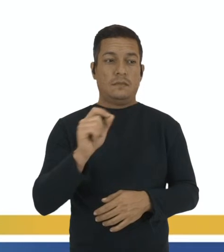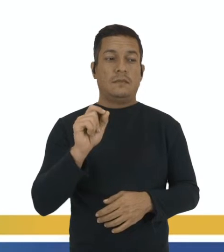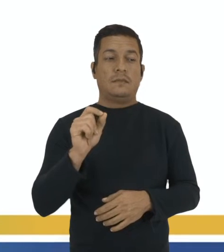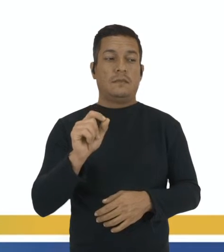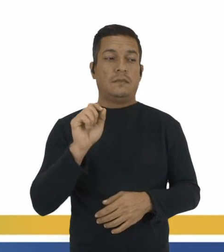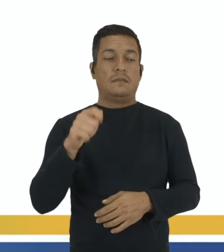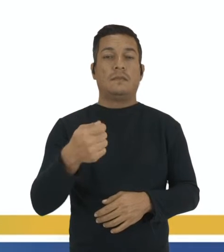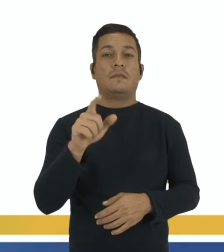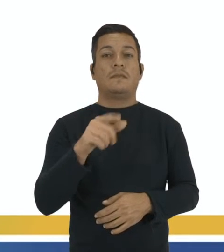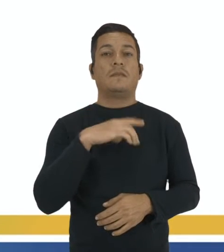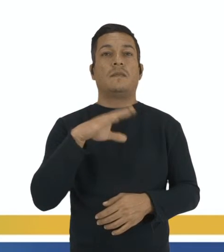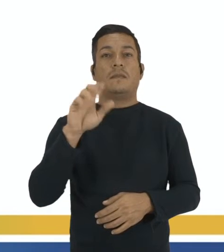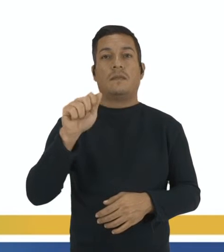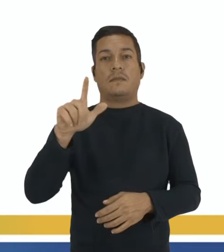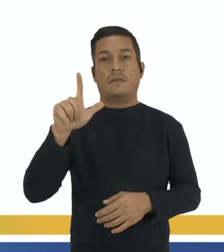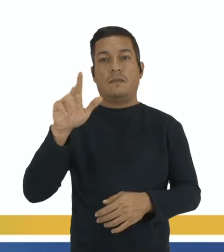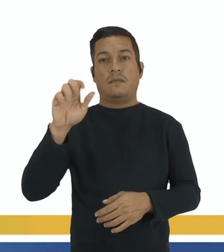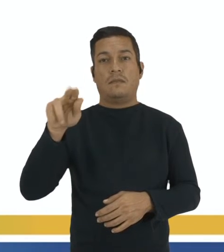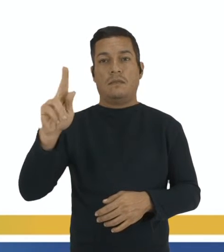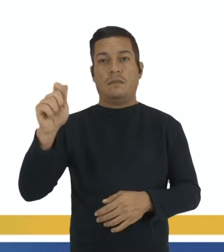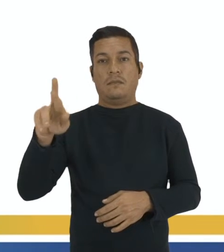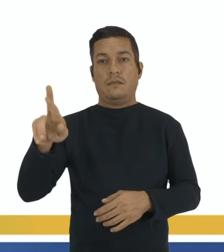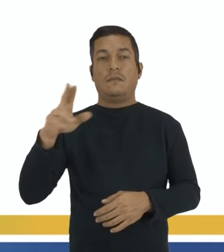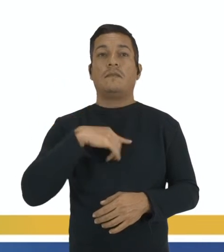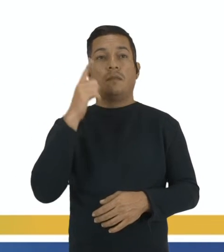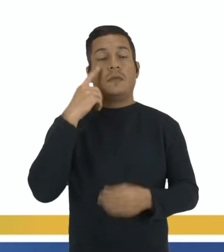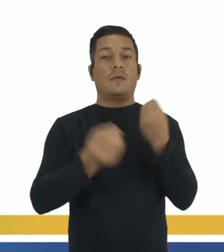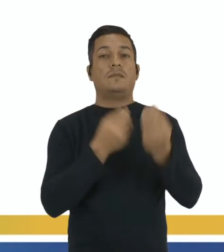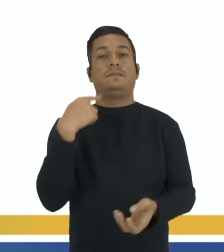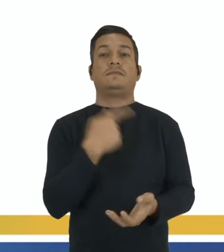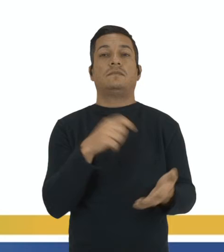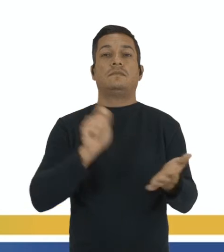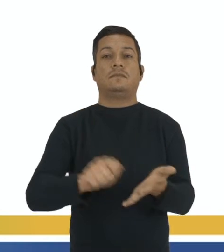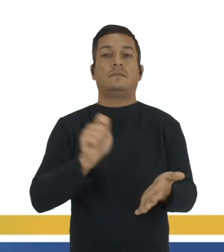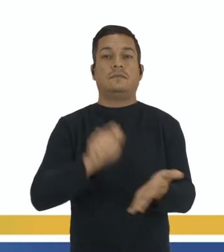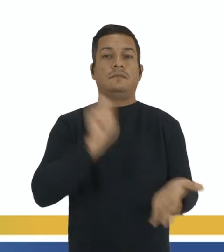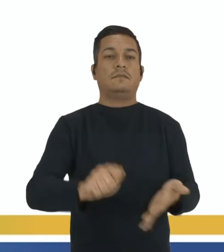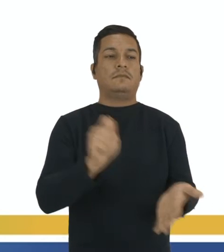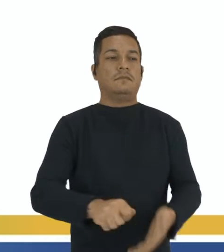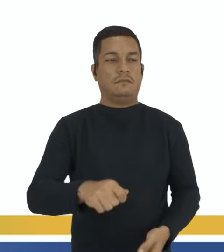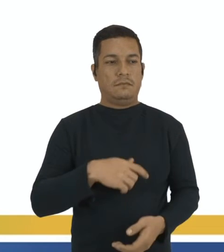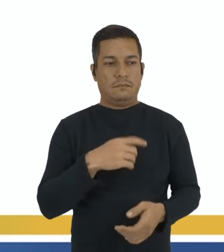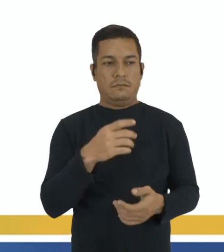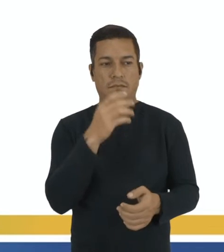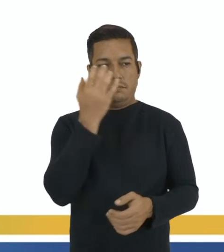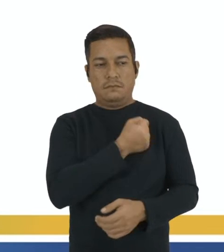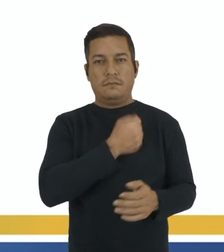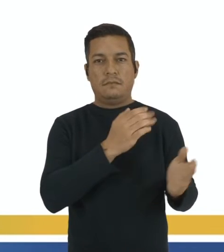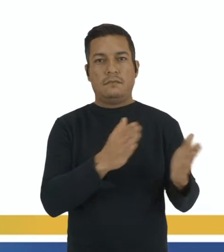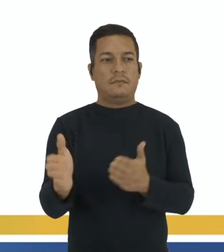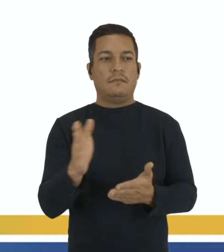só que era o calcanhar, certo? Então vamos ver como nós podemos escrever os números a seguir. Acompanha comigo aí. Letra